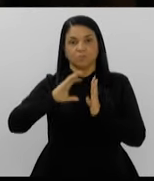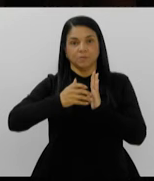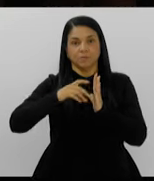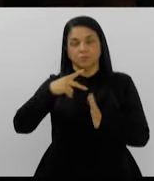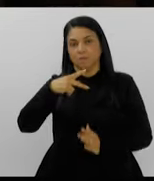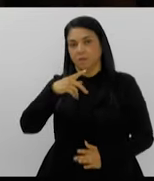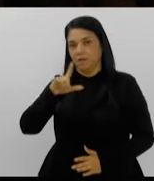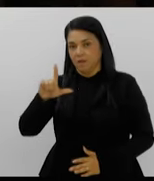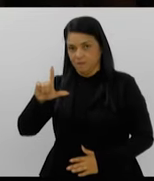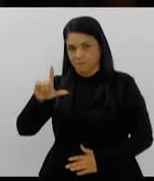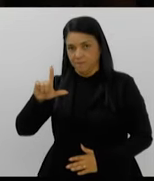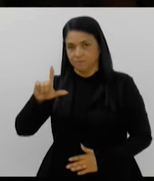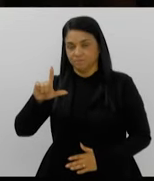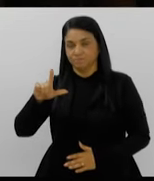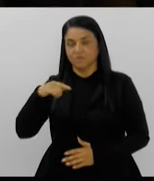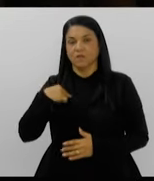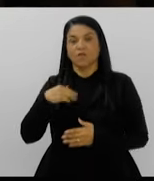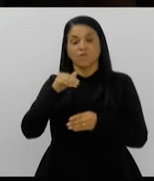aqui.